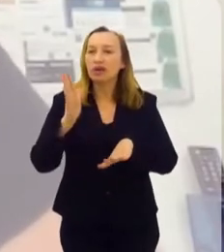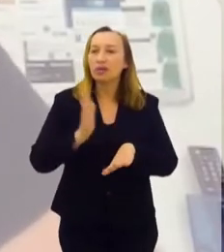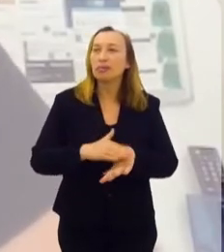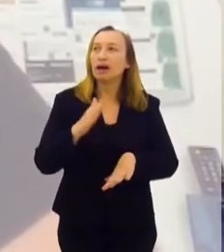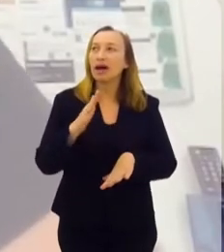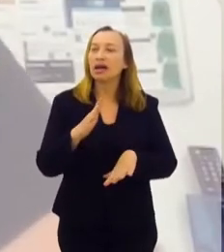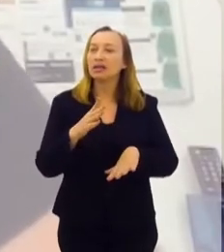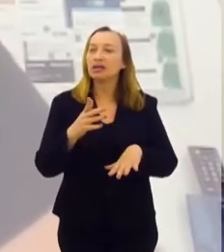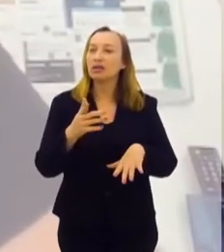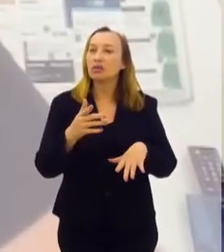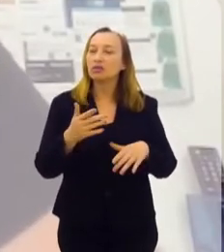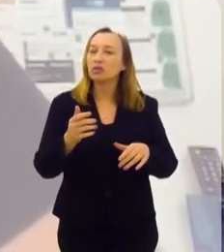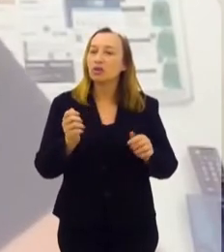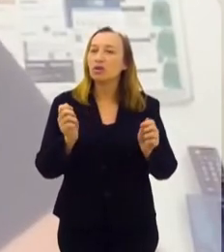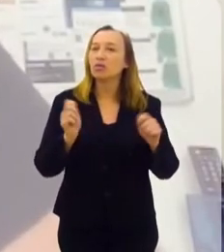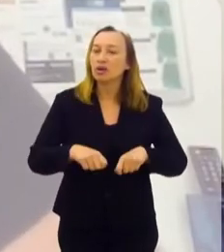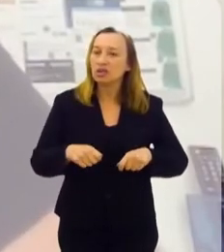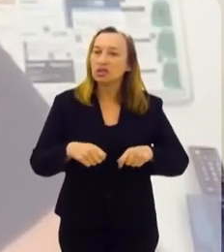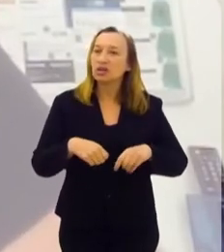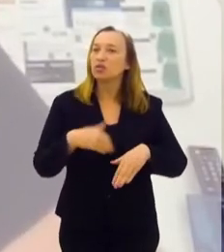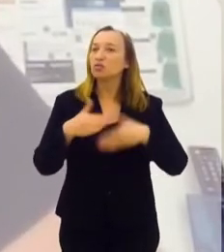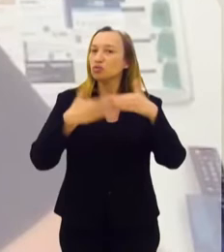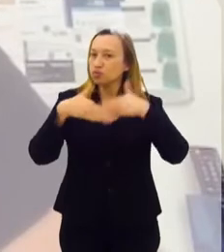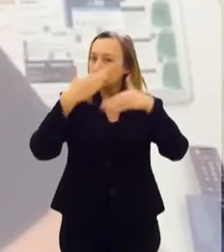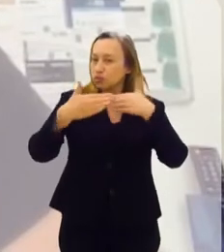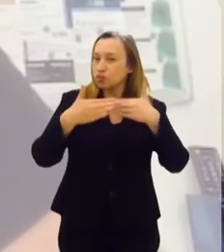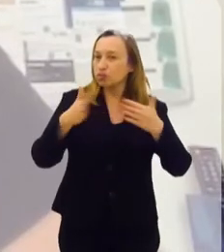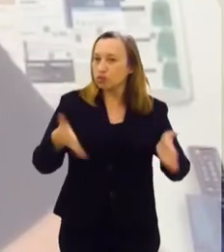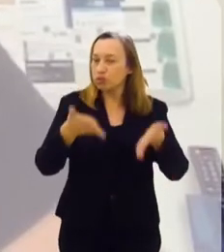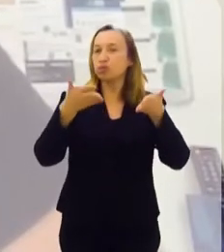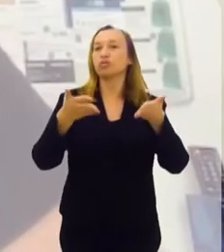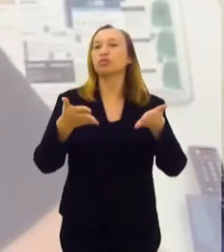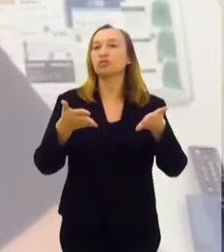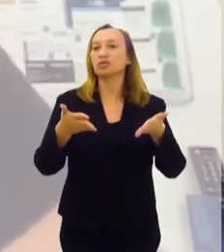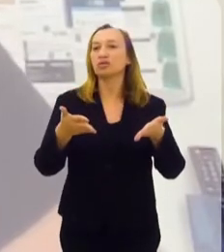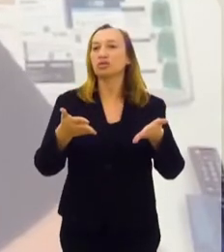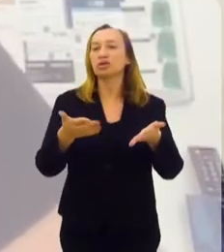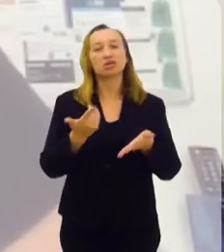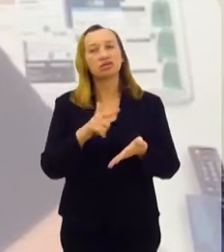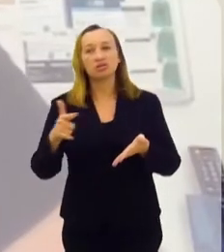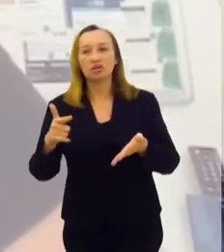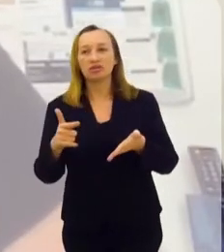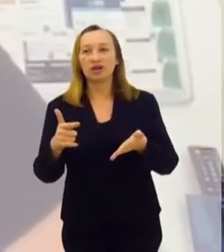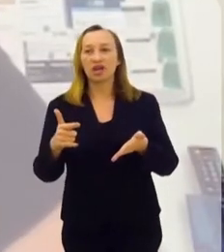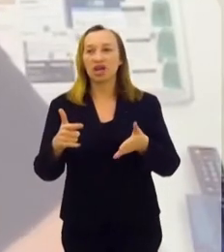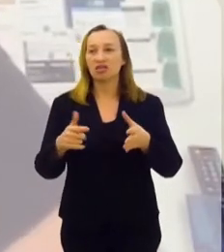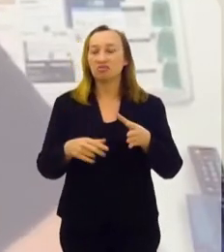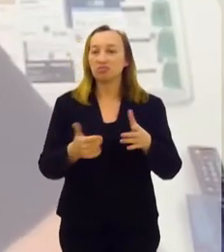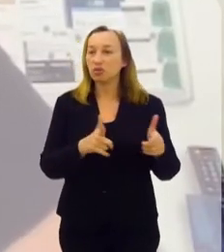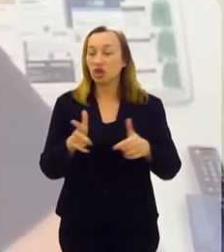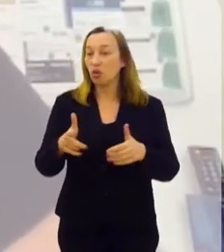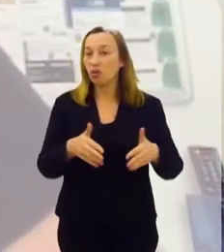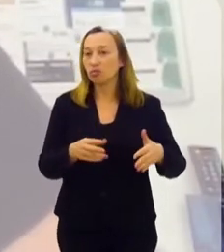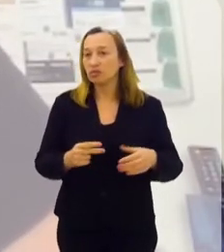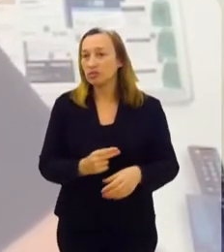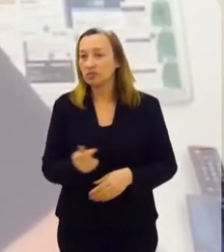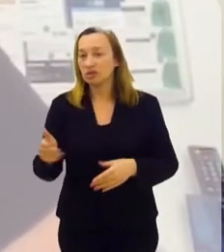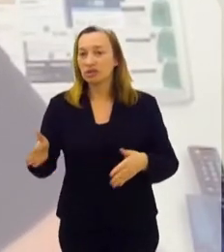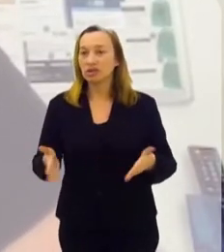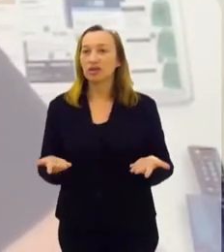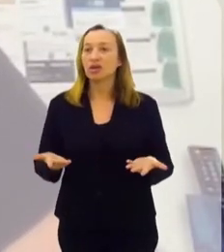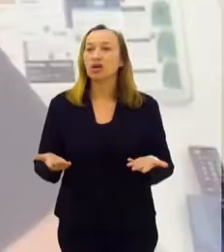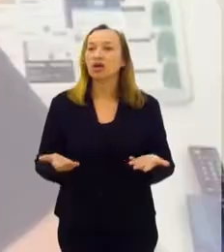talvez seja o trabalho que mais tem esse potencial de aumentar essa autoestima. Porque sem isso, a gente não vai a lugar nenhum, isso é um